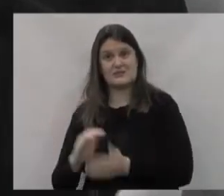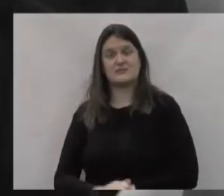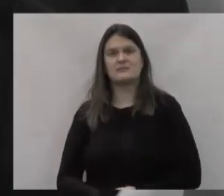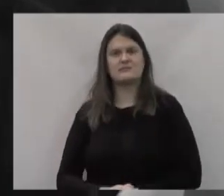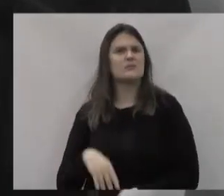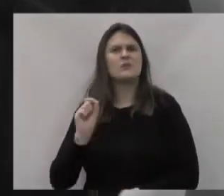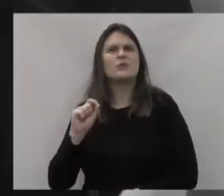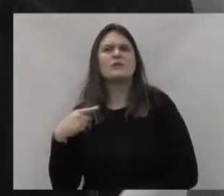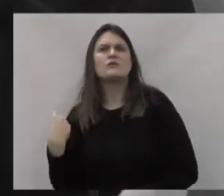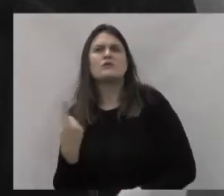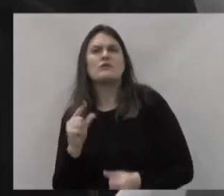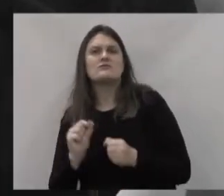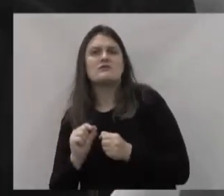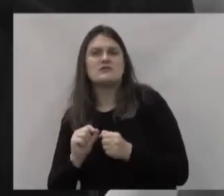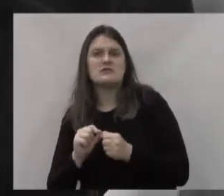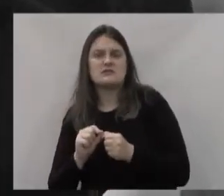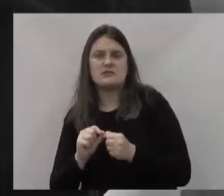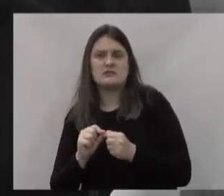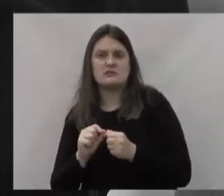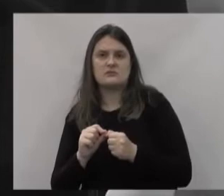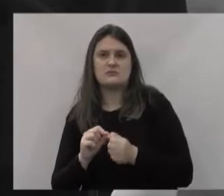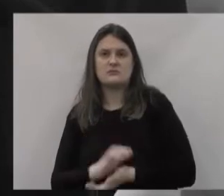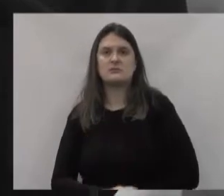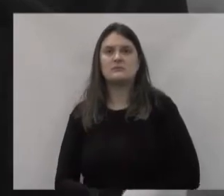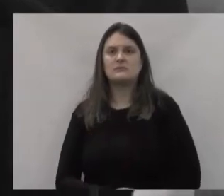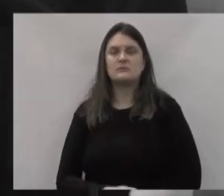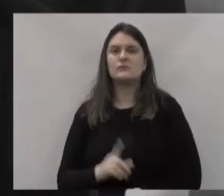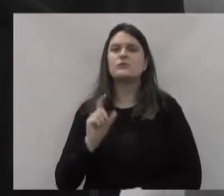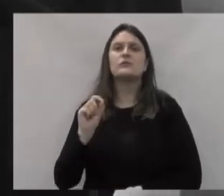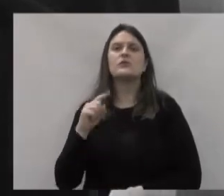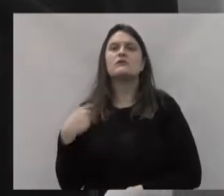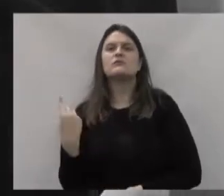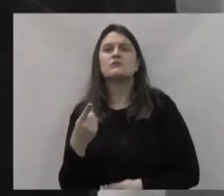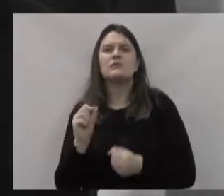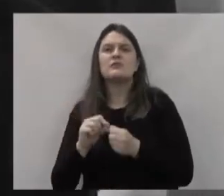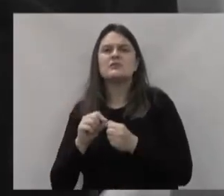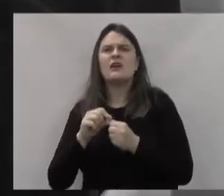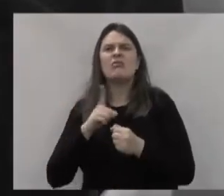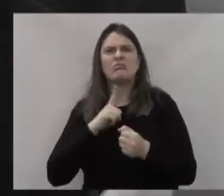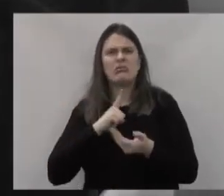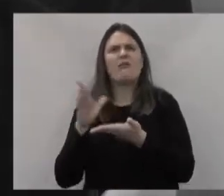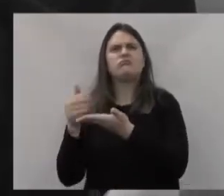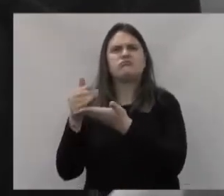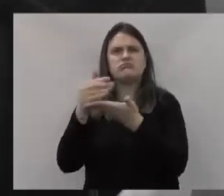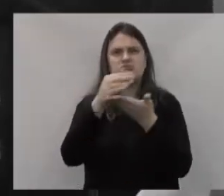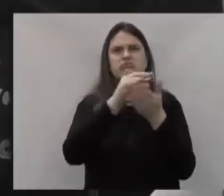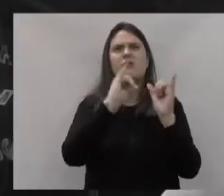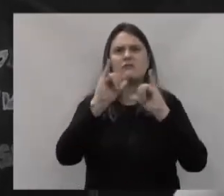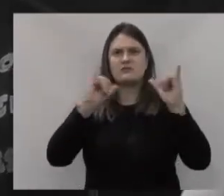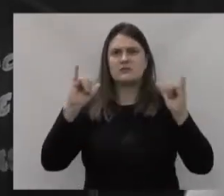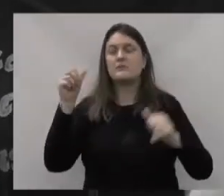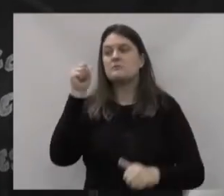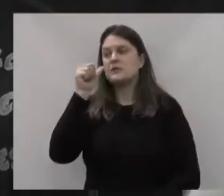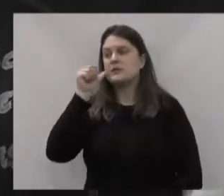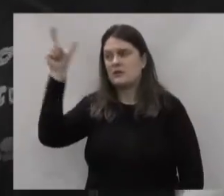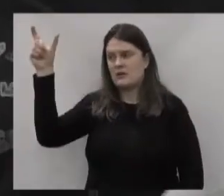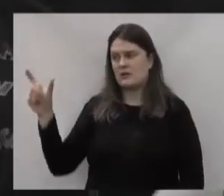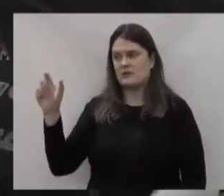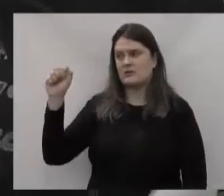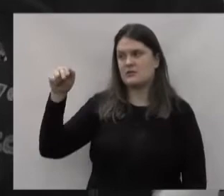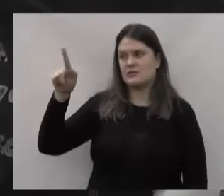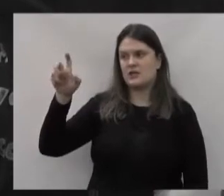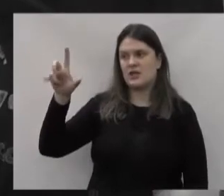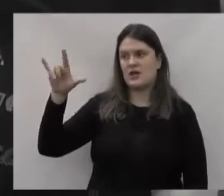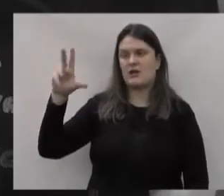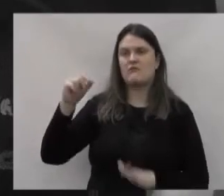E o que a gente vai fazer com tudo isso? O que a gente vai fazer com os dados? A Angélica vai apresentar um pouco mais sobre eles. O que a